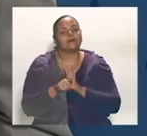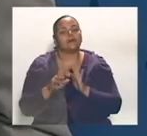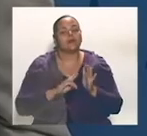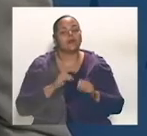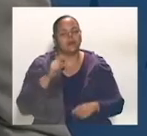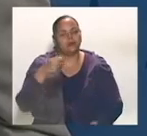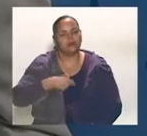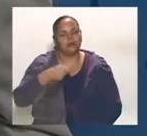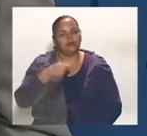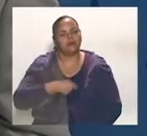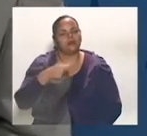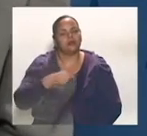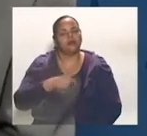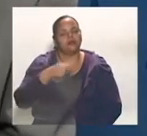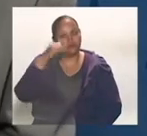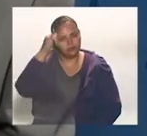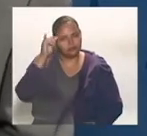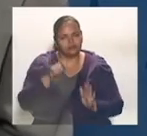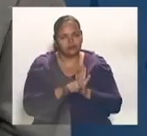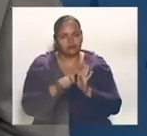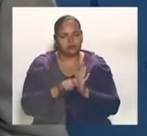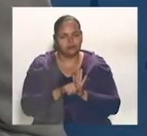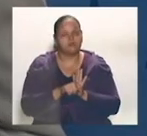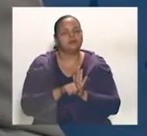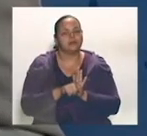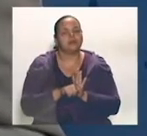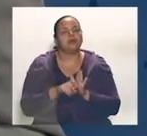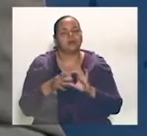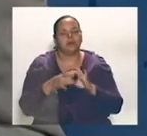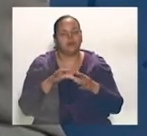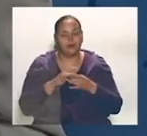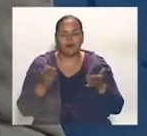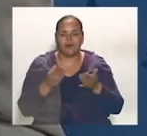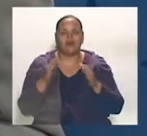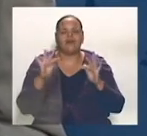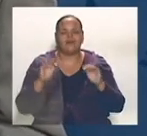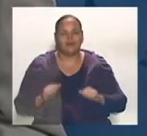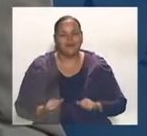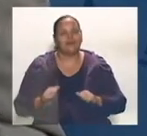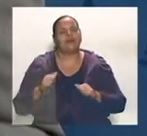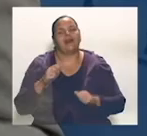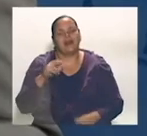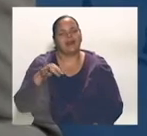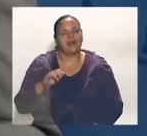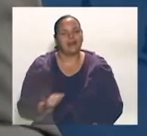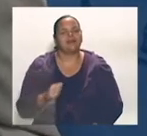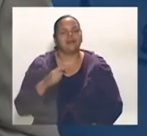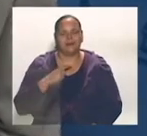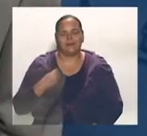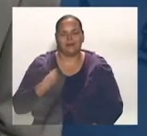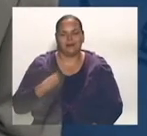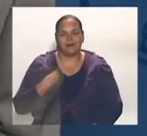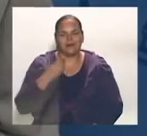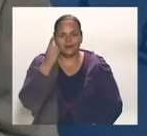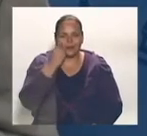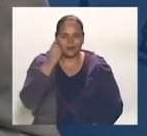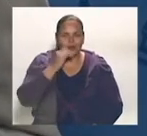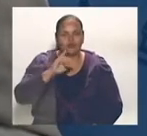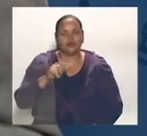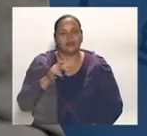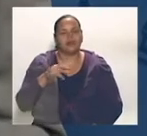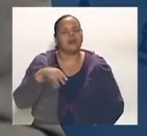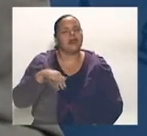novo código, né, de doping da autoridade que foi criada pelo governo brasileiro, daquilo que foi passado para a imprensa, que era